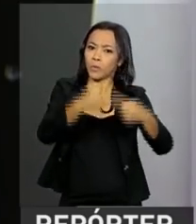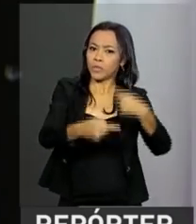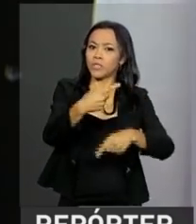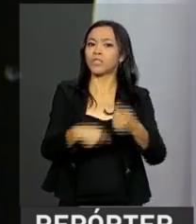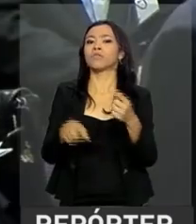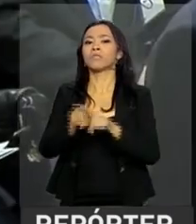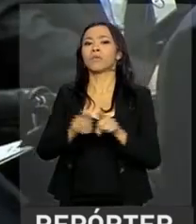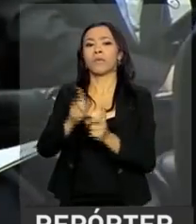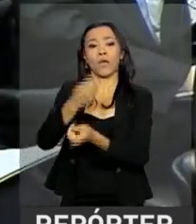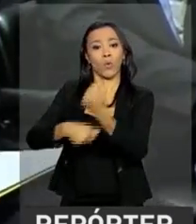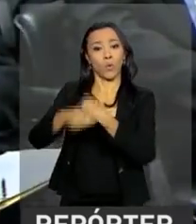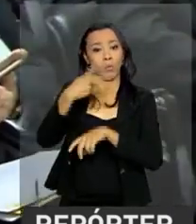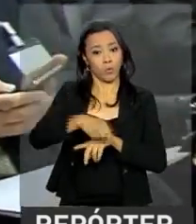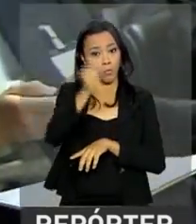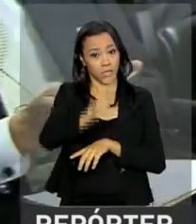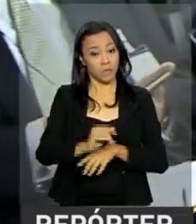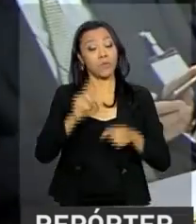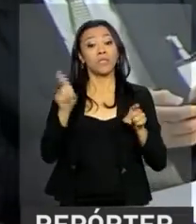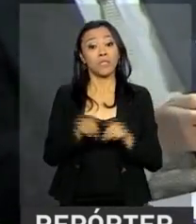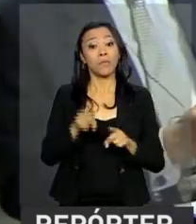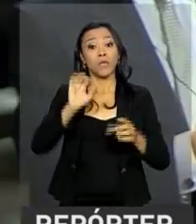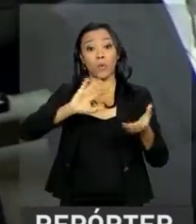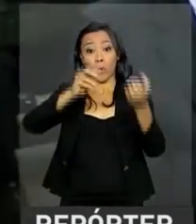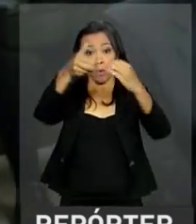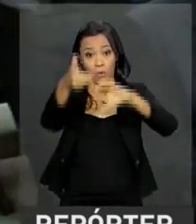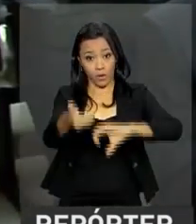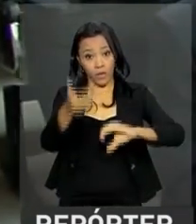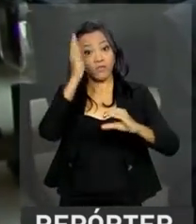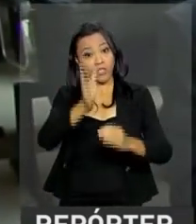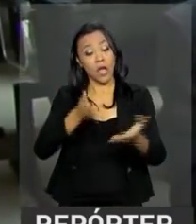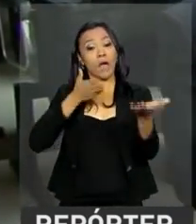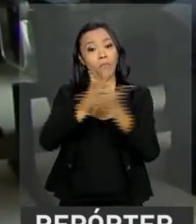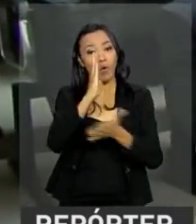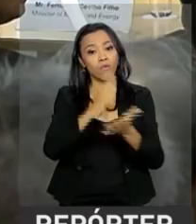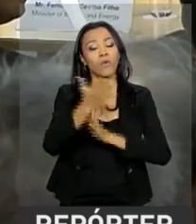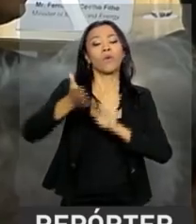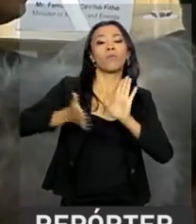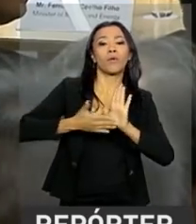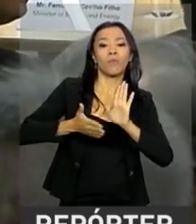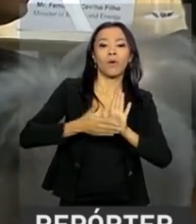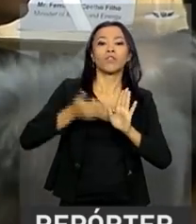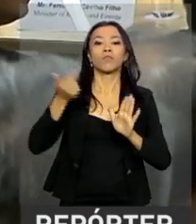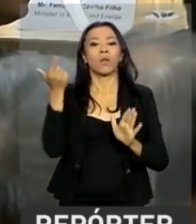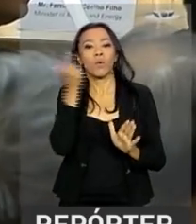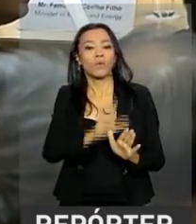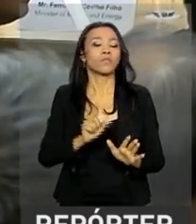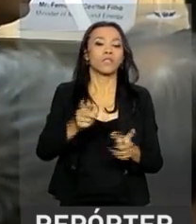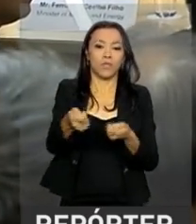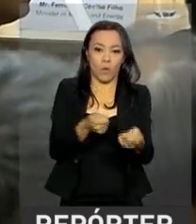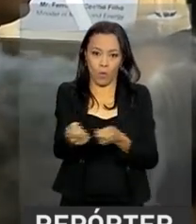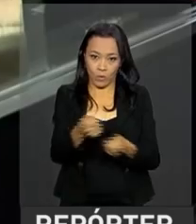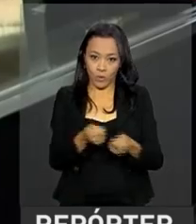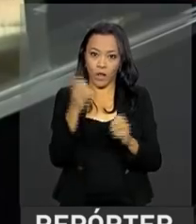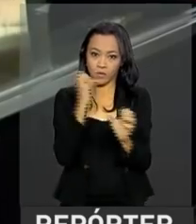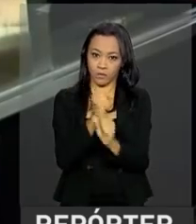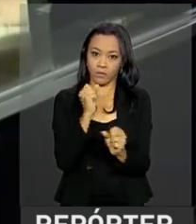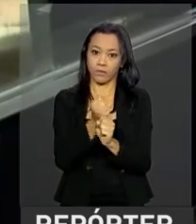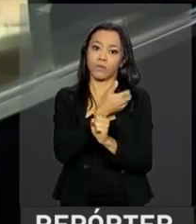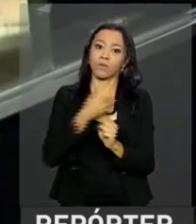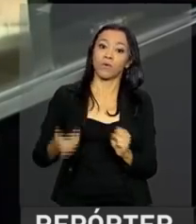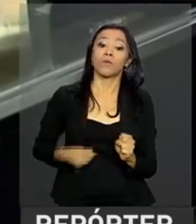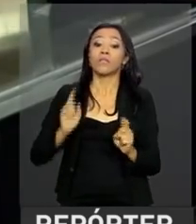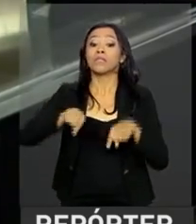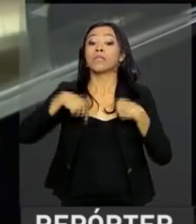que o Congresso Nacional já começou a aprovar medidas para reequilibrar as contas públicas brasileiras. Moreira Franco detalhou